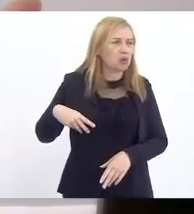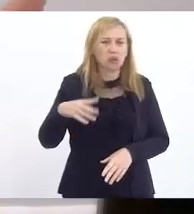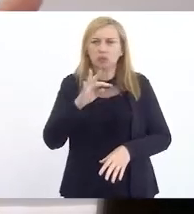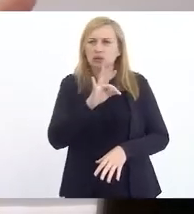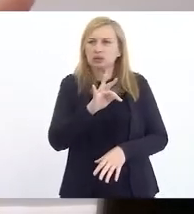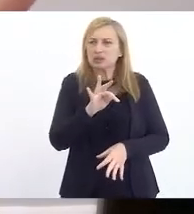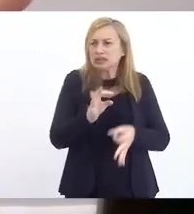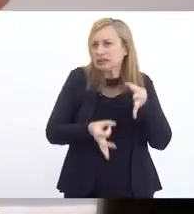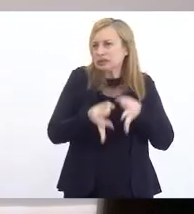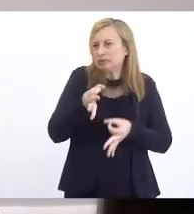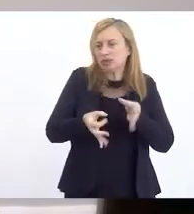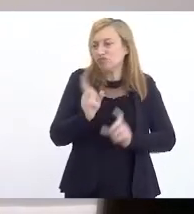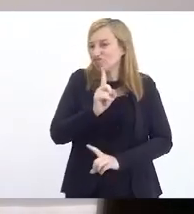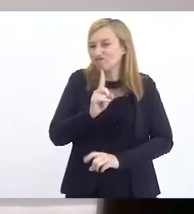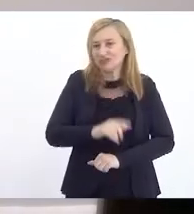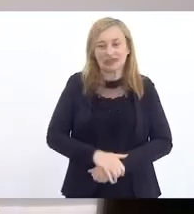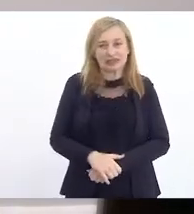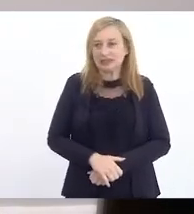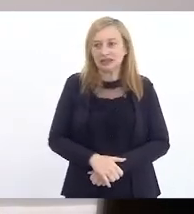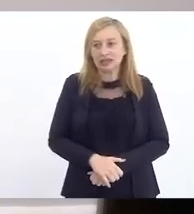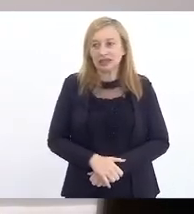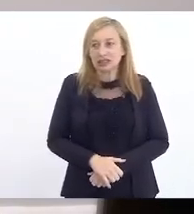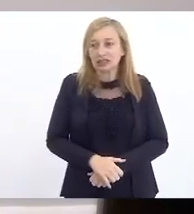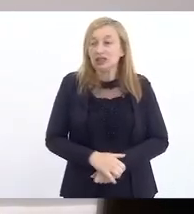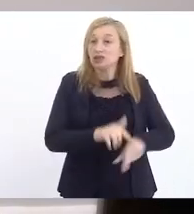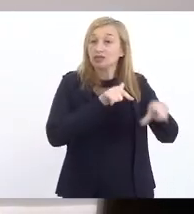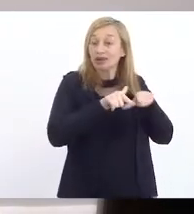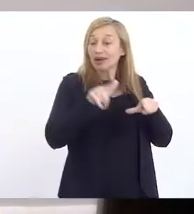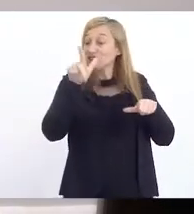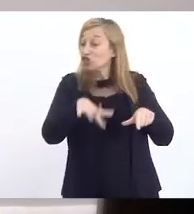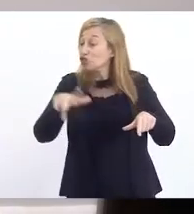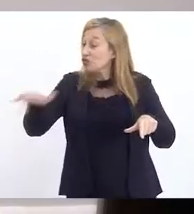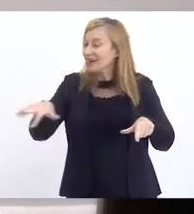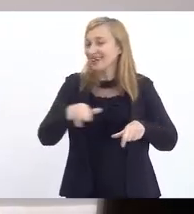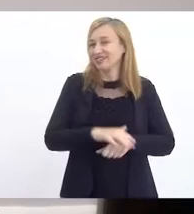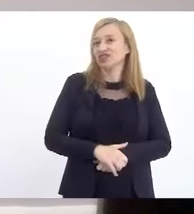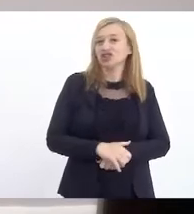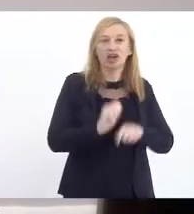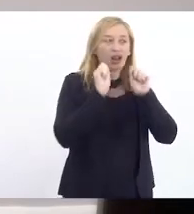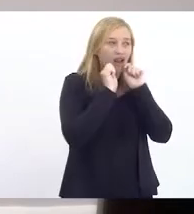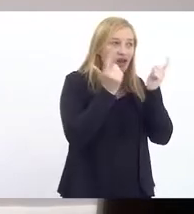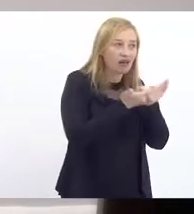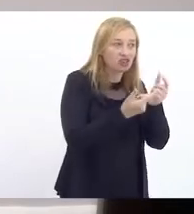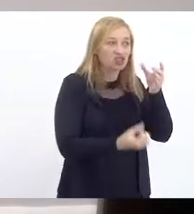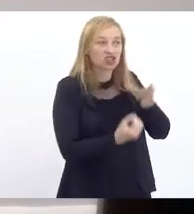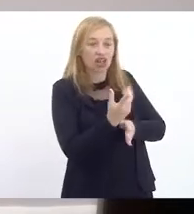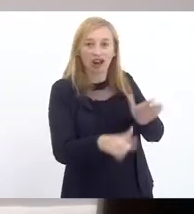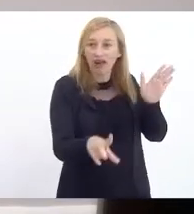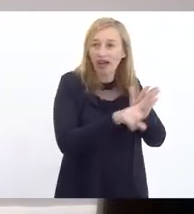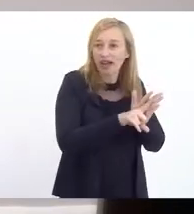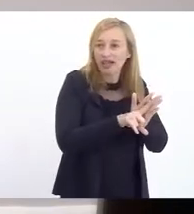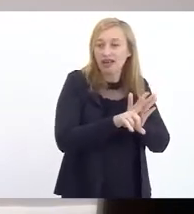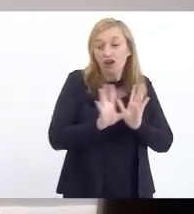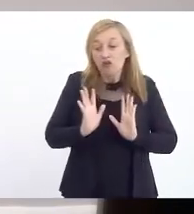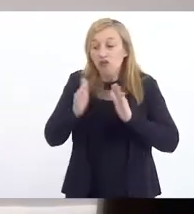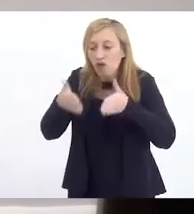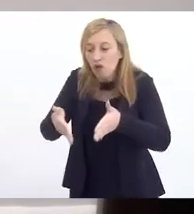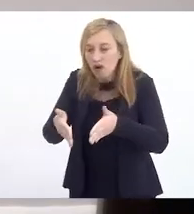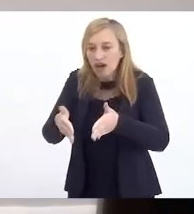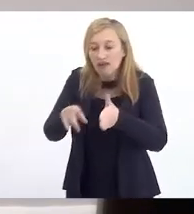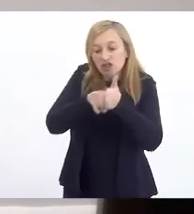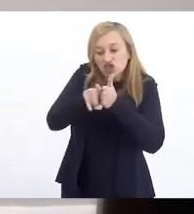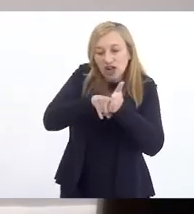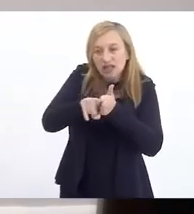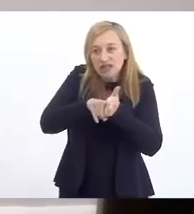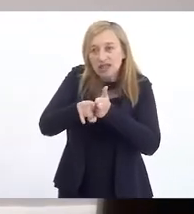Tribunal. Não, são funções distintas. Na função legislativa, a função central é fiscalizar o